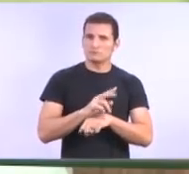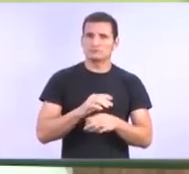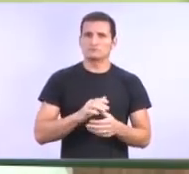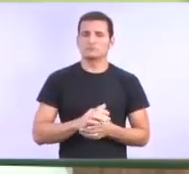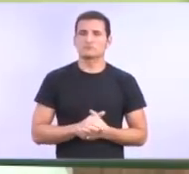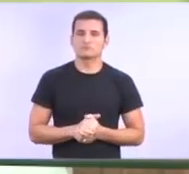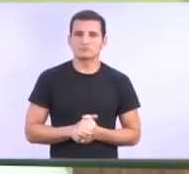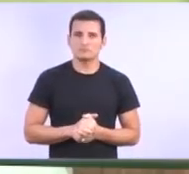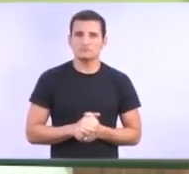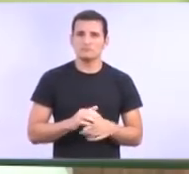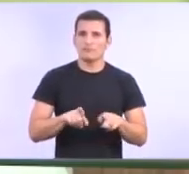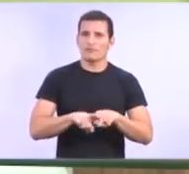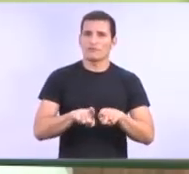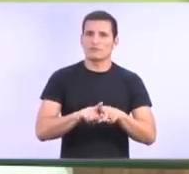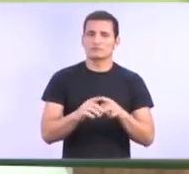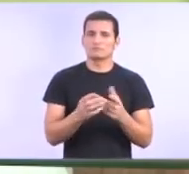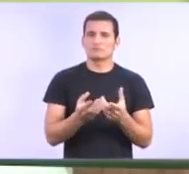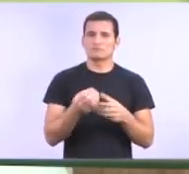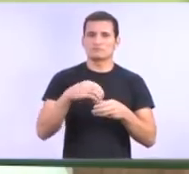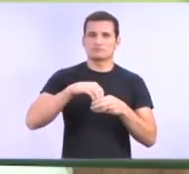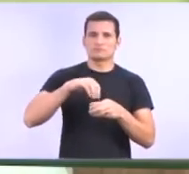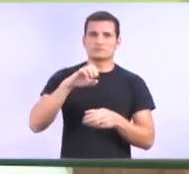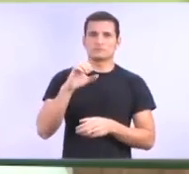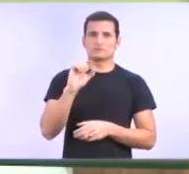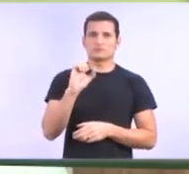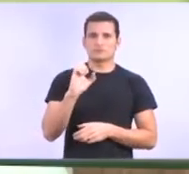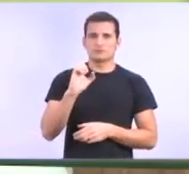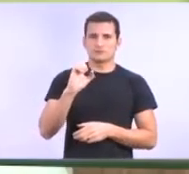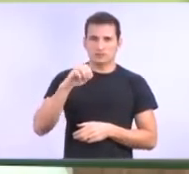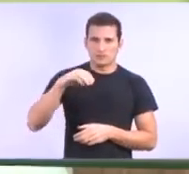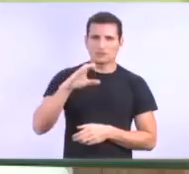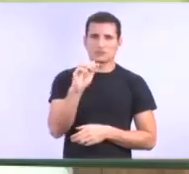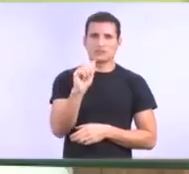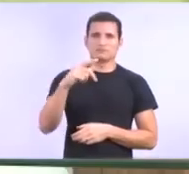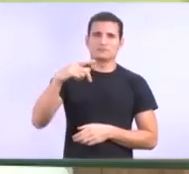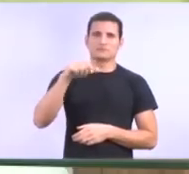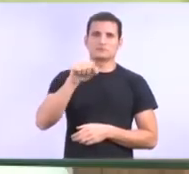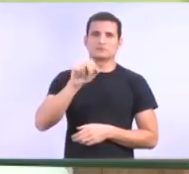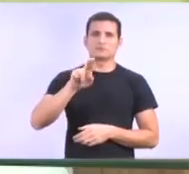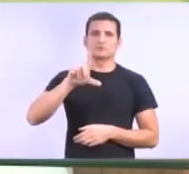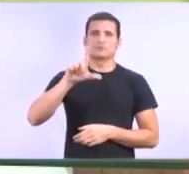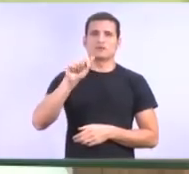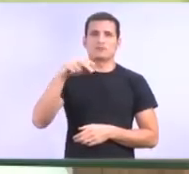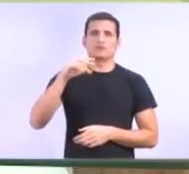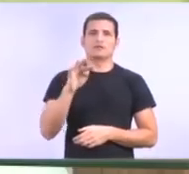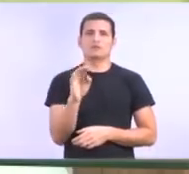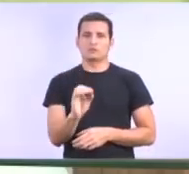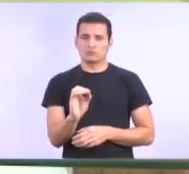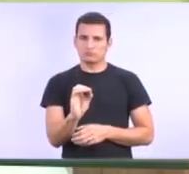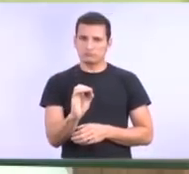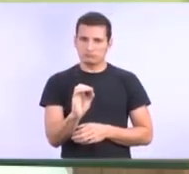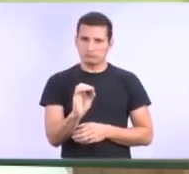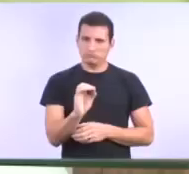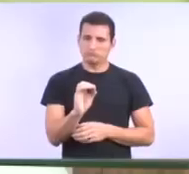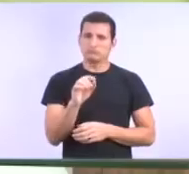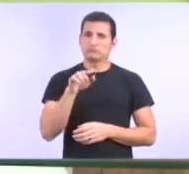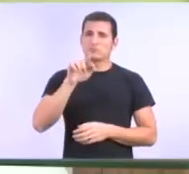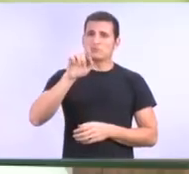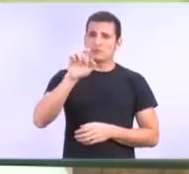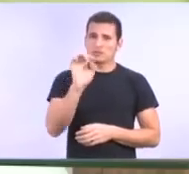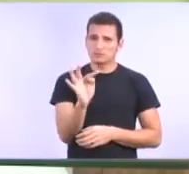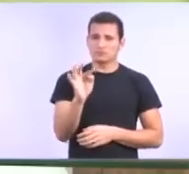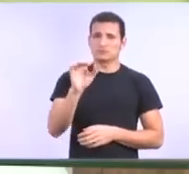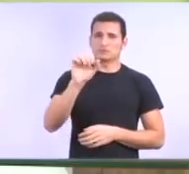e encapsulamento. A ideia dos getters e setters vão permitir que a gente faça determinadas implementações